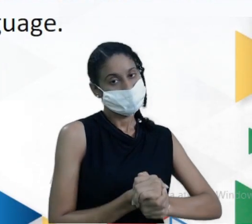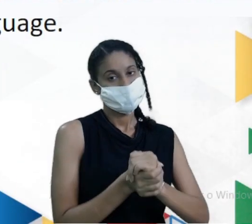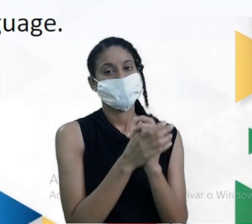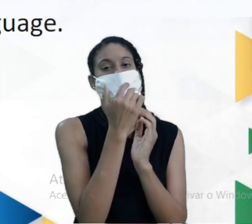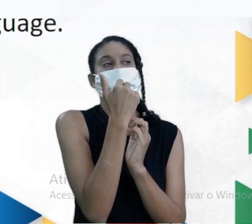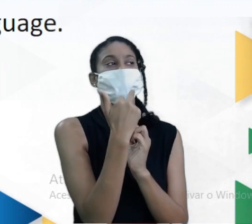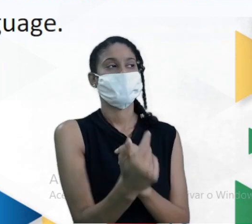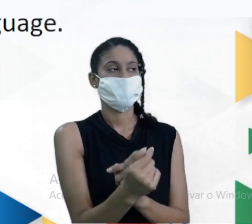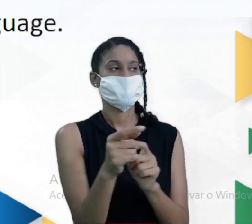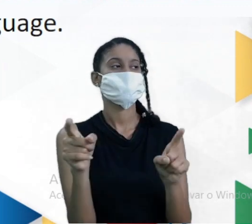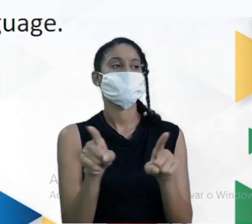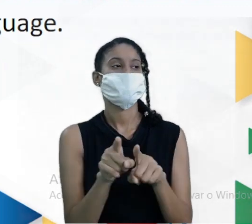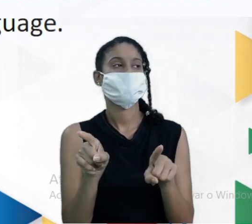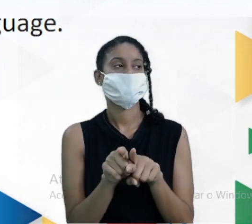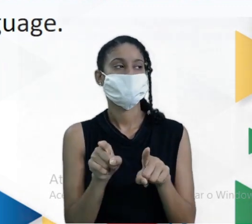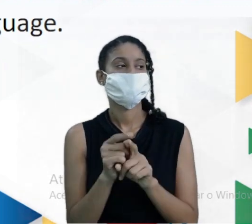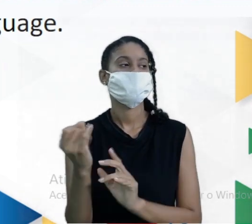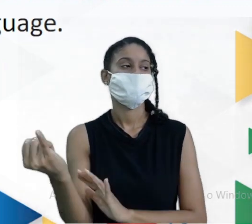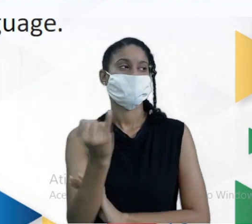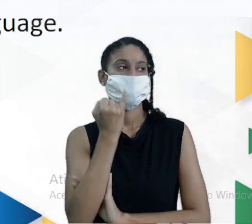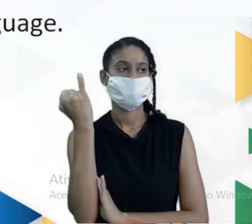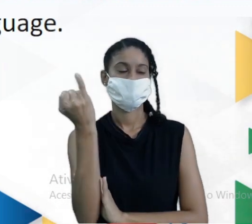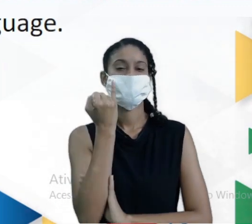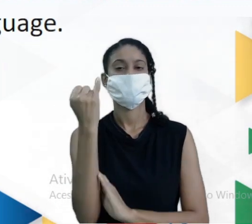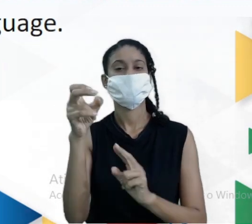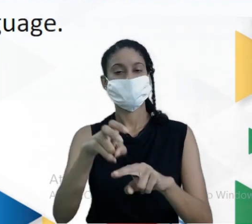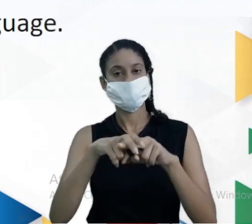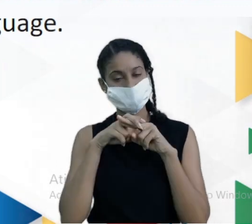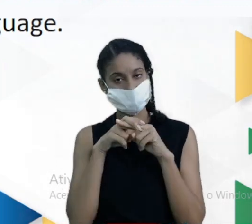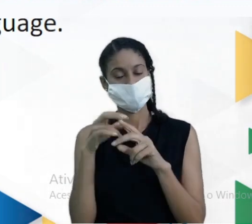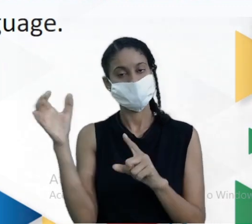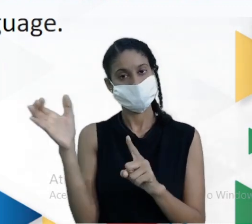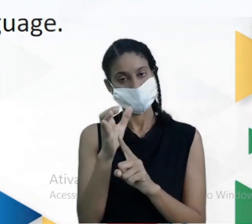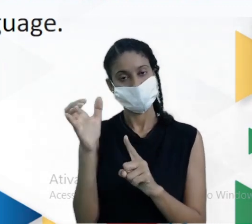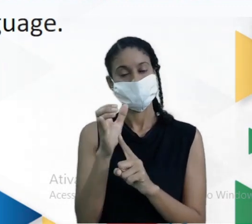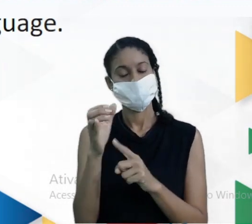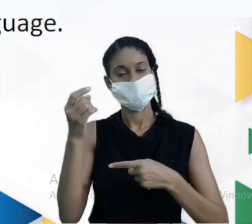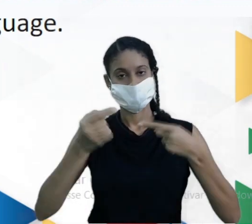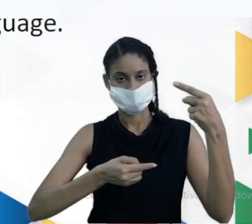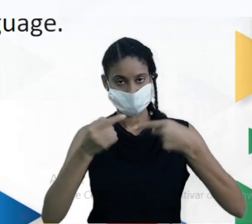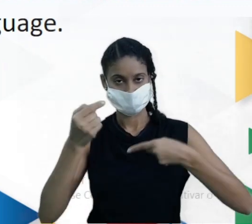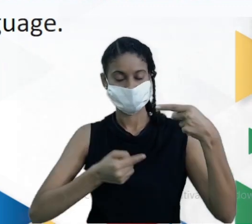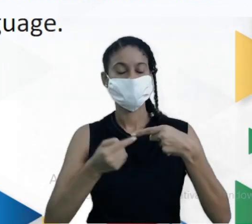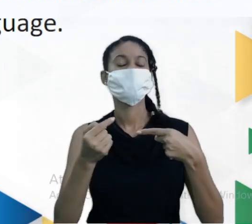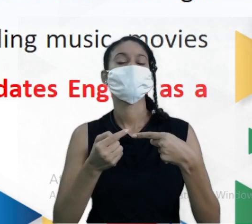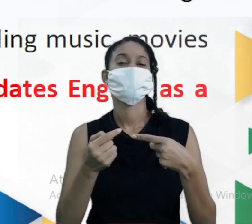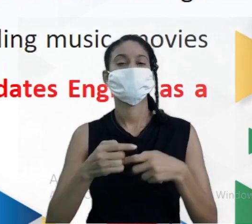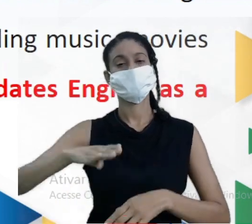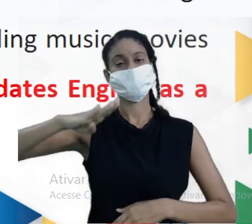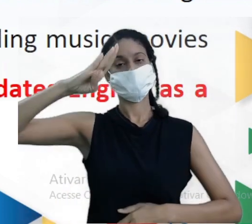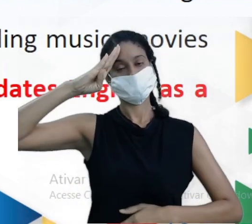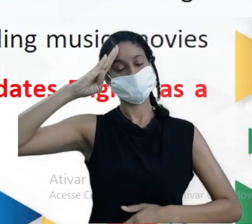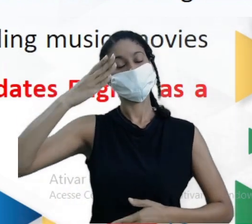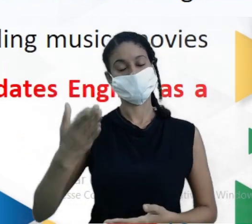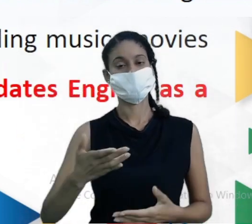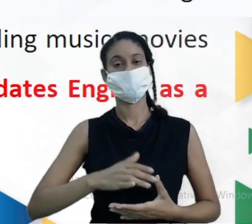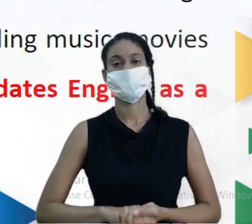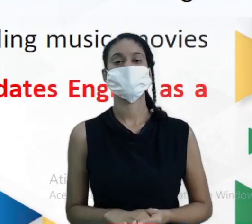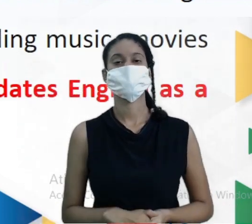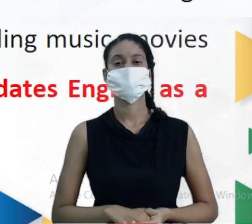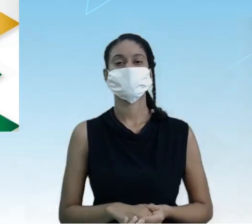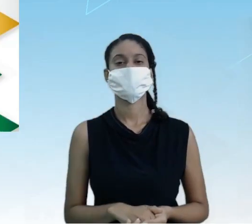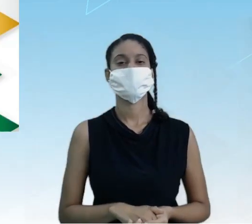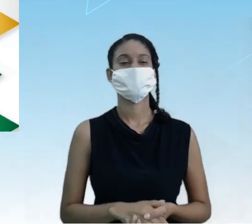se torna também importante por causa da sua influência política e militar, né?